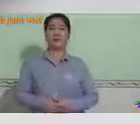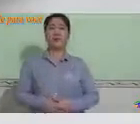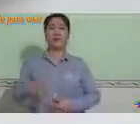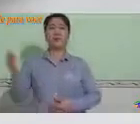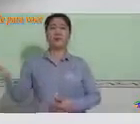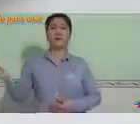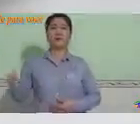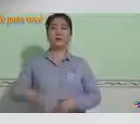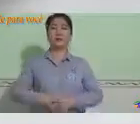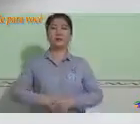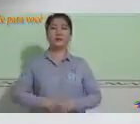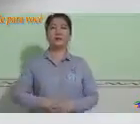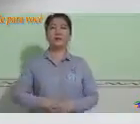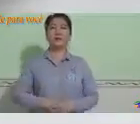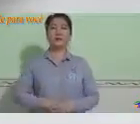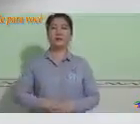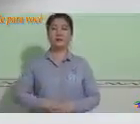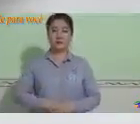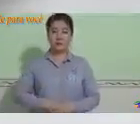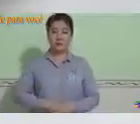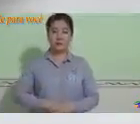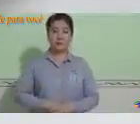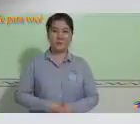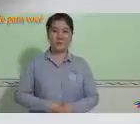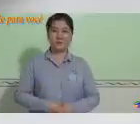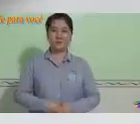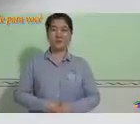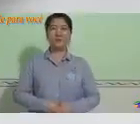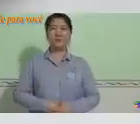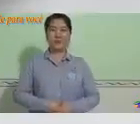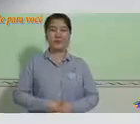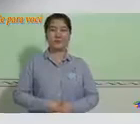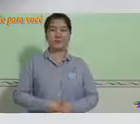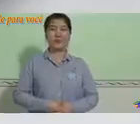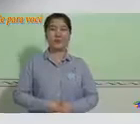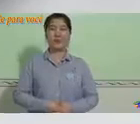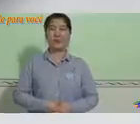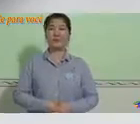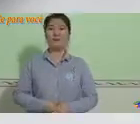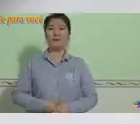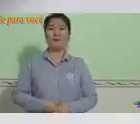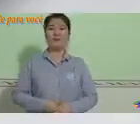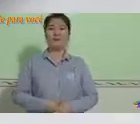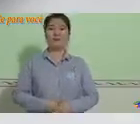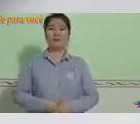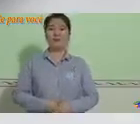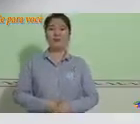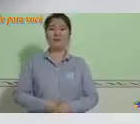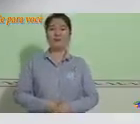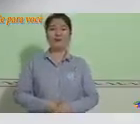fazendo-se a sensibilidade ao glúten presente na farinha e a formação de gases, vírgula, por exemplo, em pessoas mais